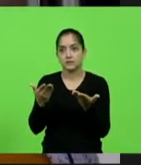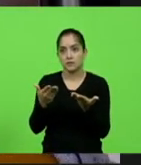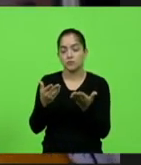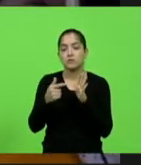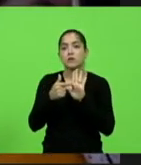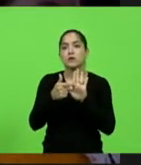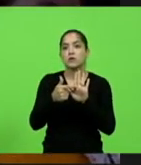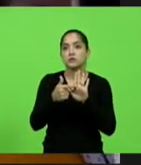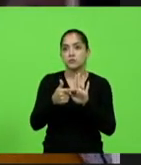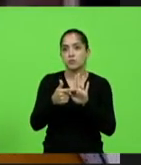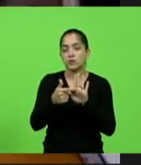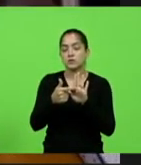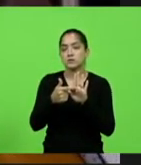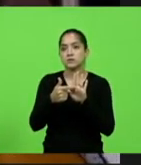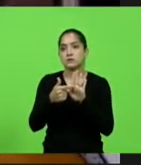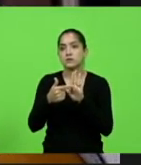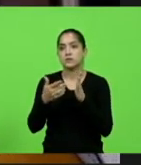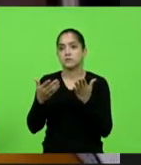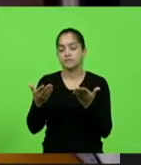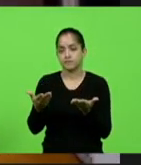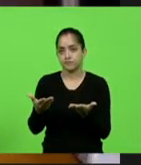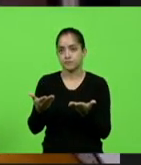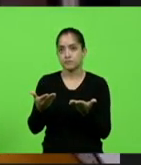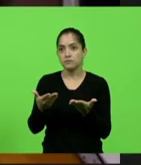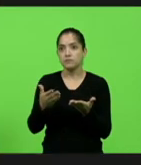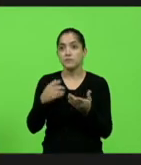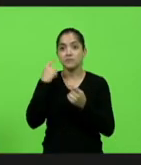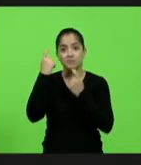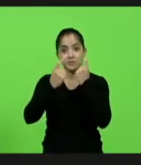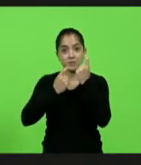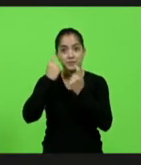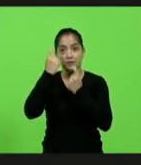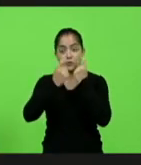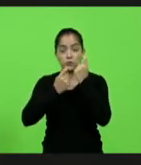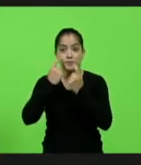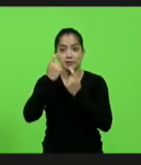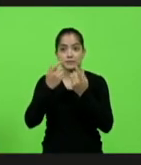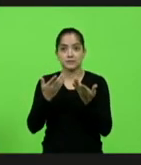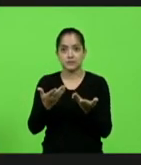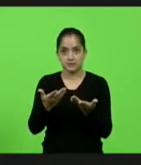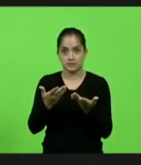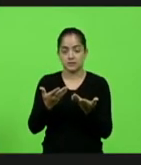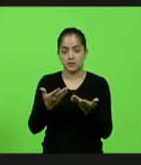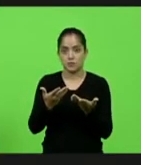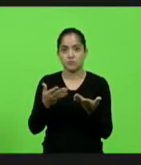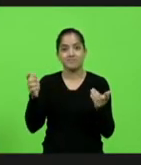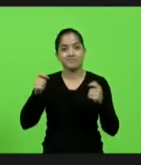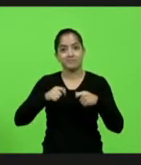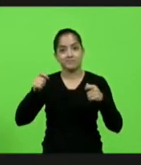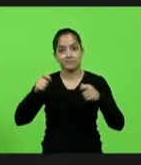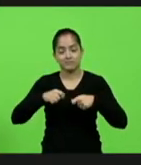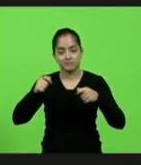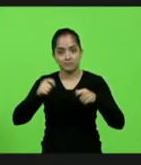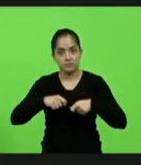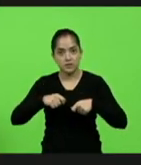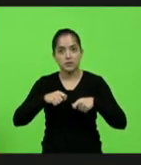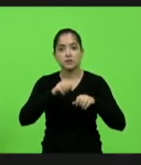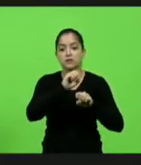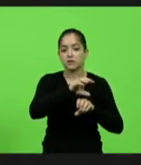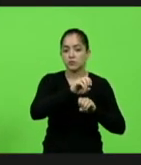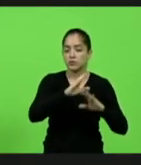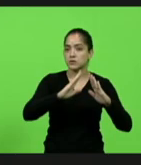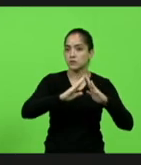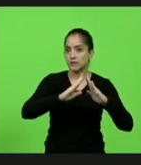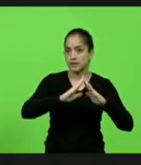manifesta publicamente com uma preocupação muito grande na possibilidade da educação domiciliar